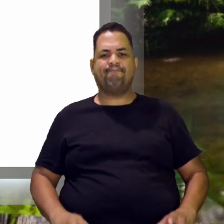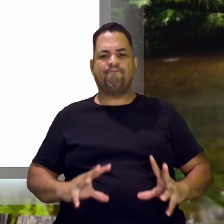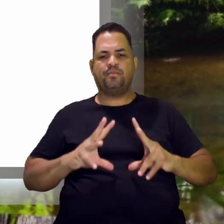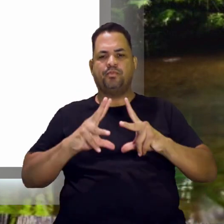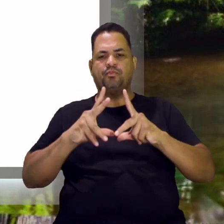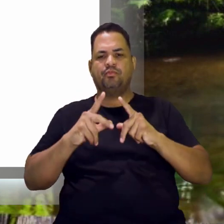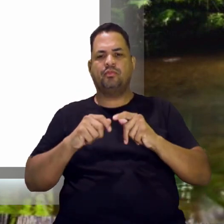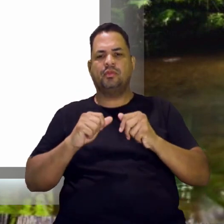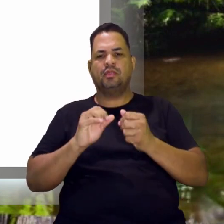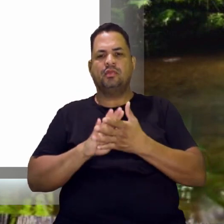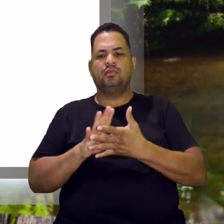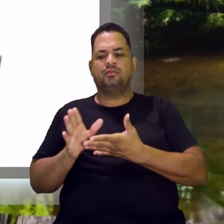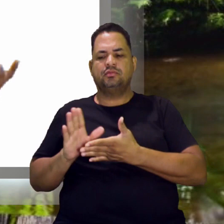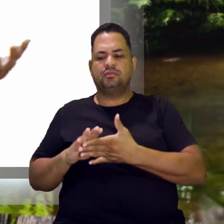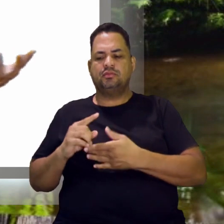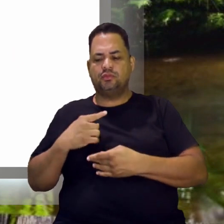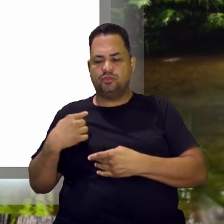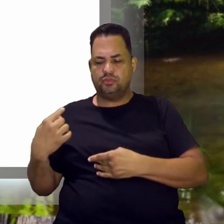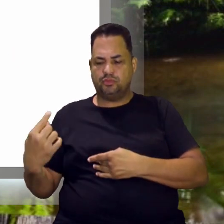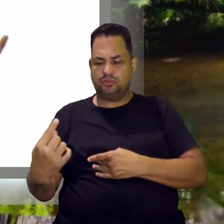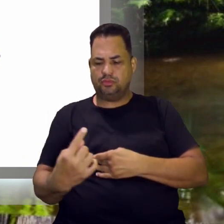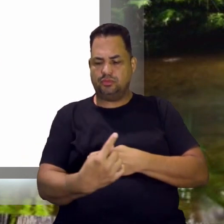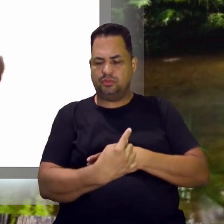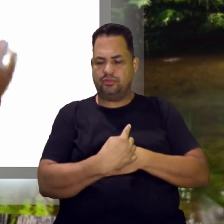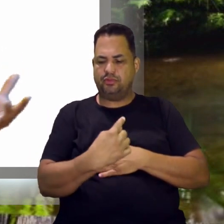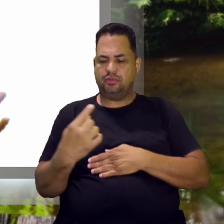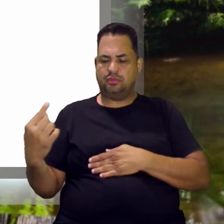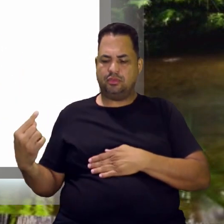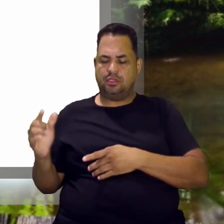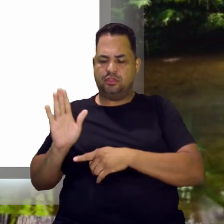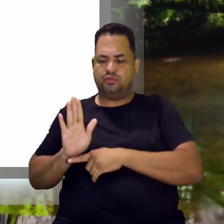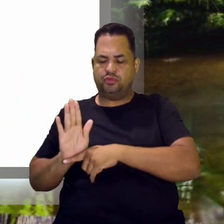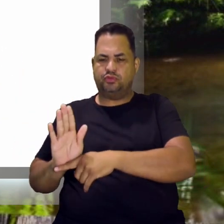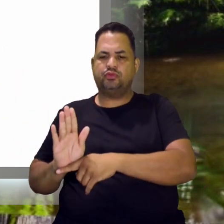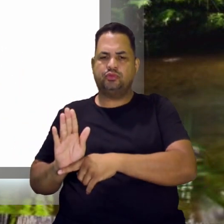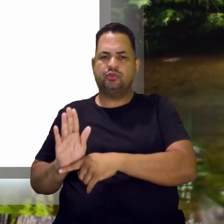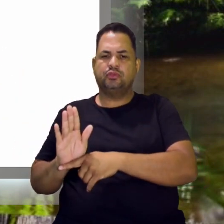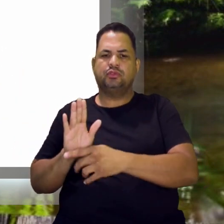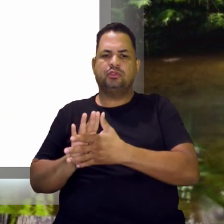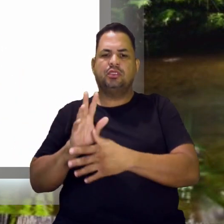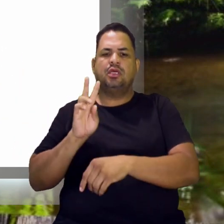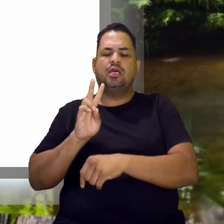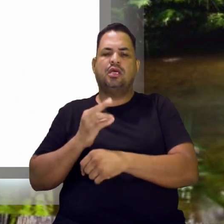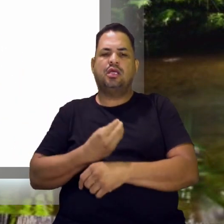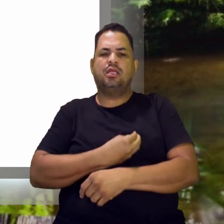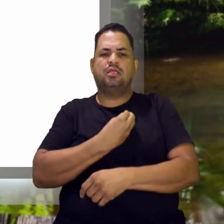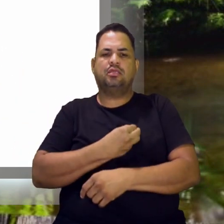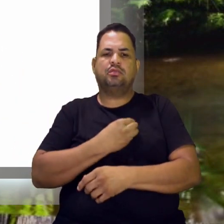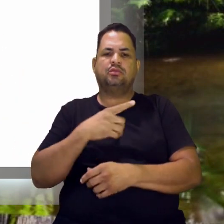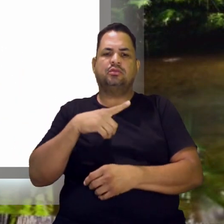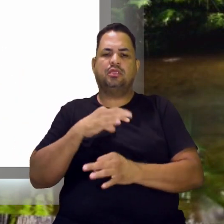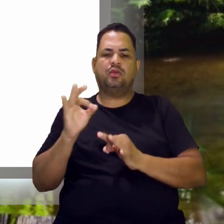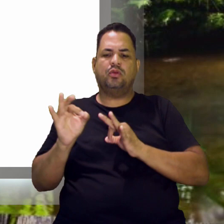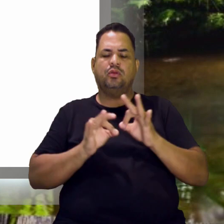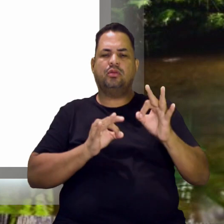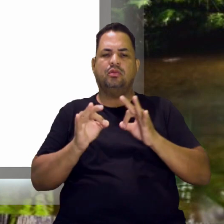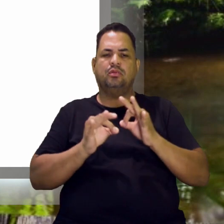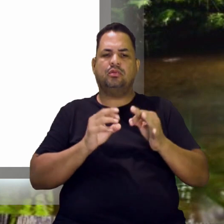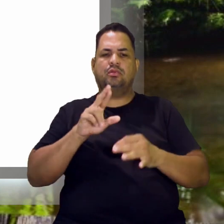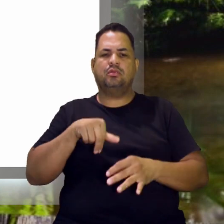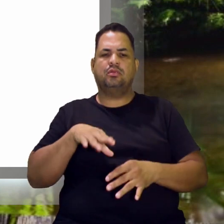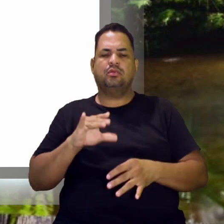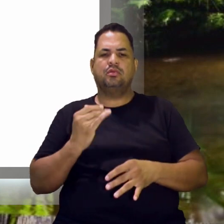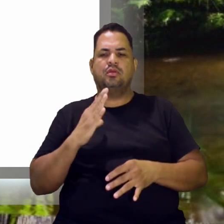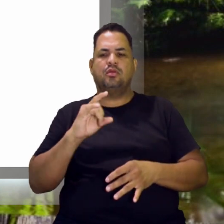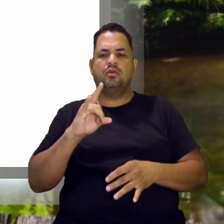todos os substratos que servem para ela sobreviver de alguma forma vão compor o que a gente chama de nicho ecológico,